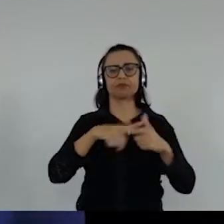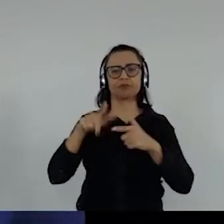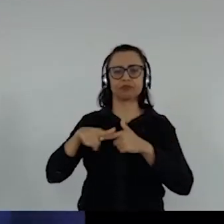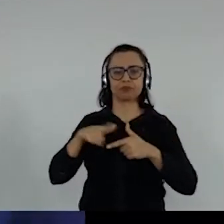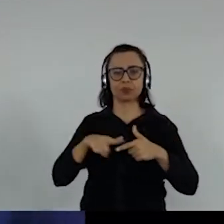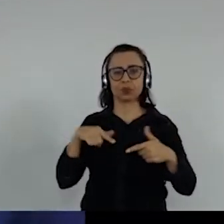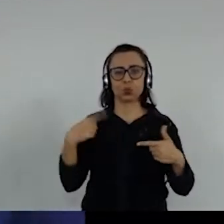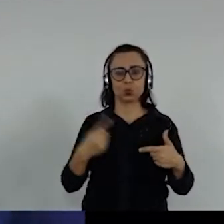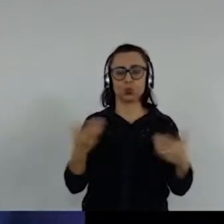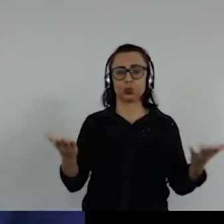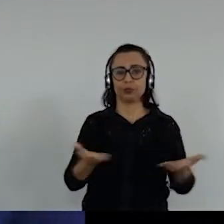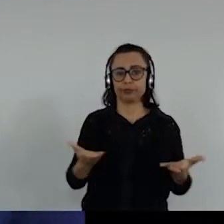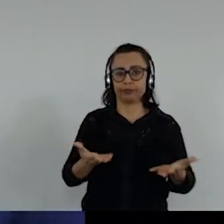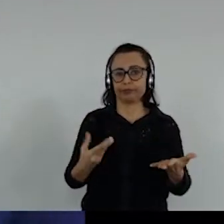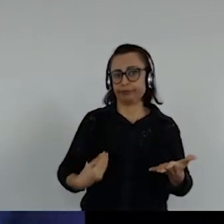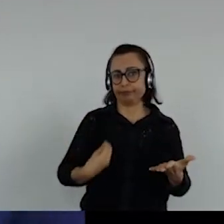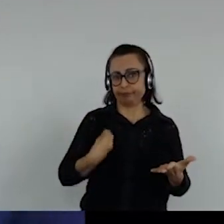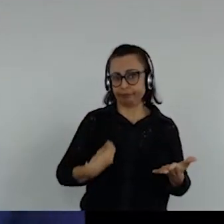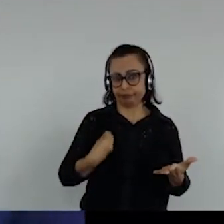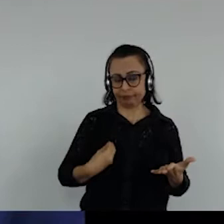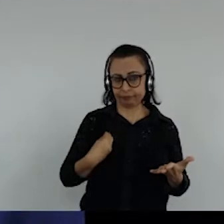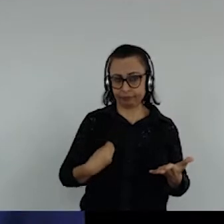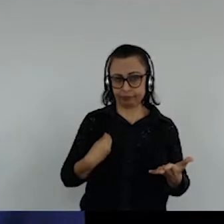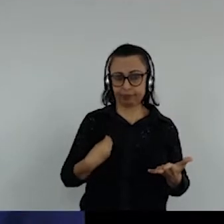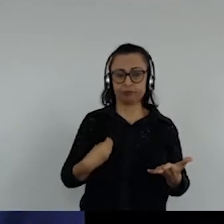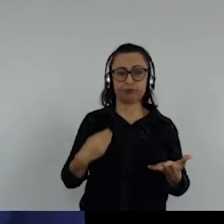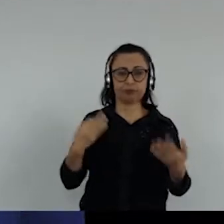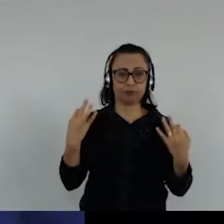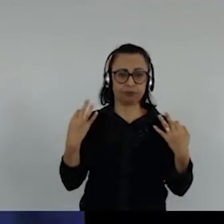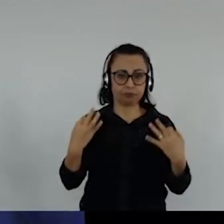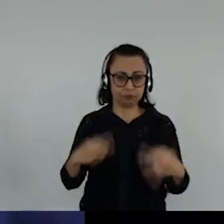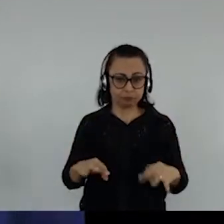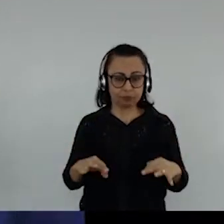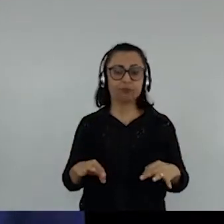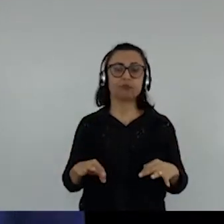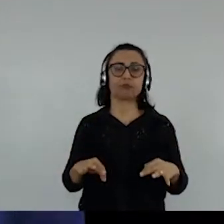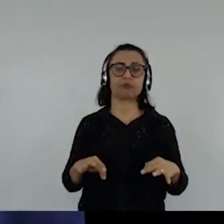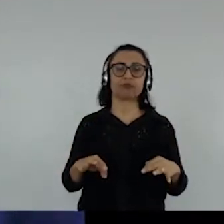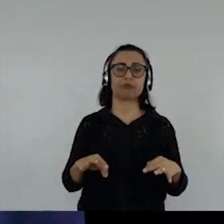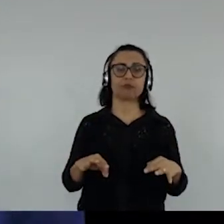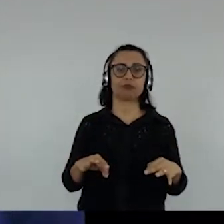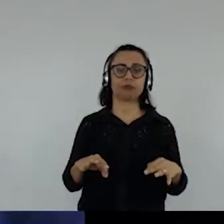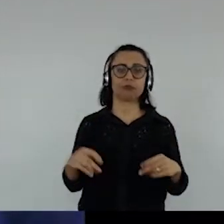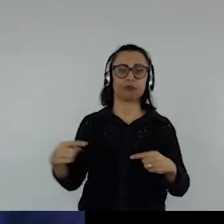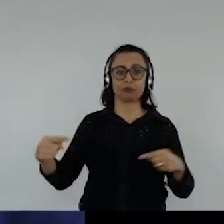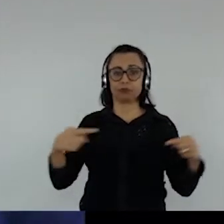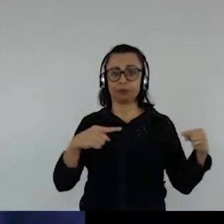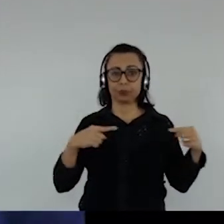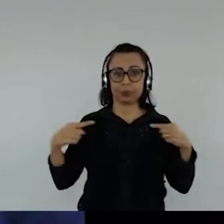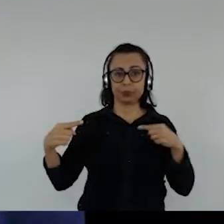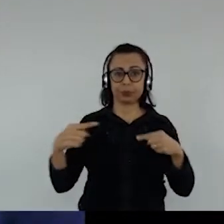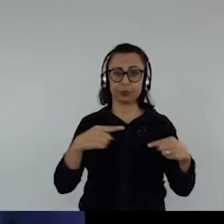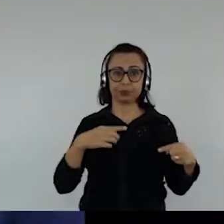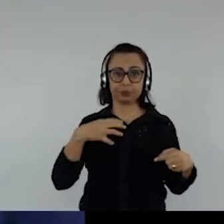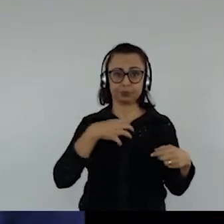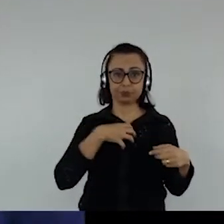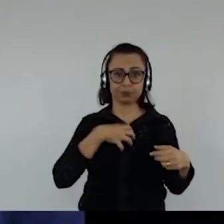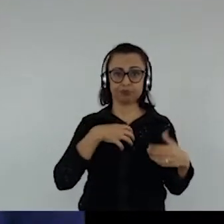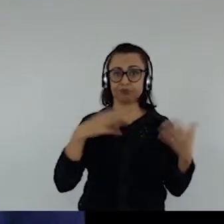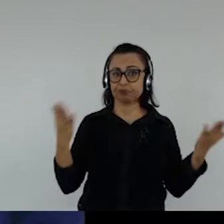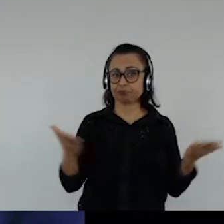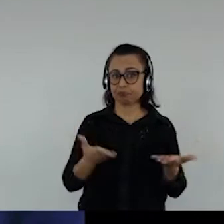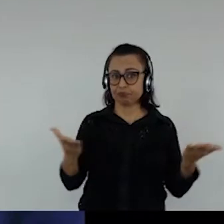hoje vivemos nessa pandemia e certamente se virá no debate a situação atual de